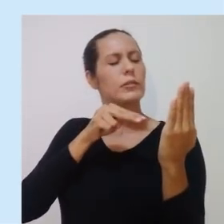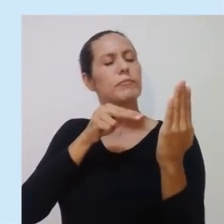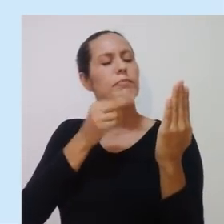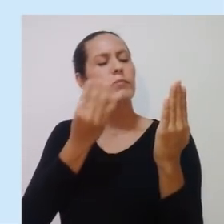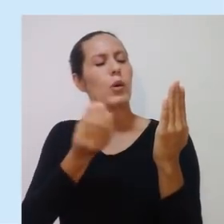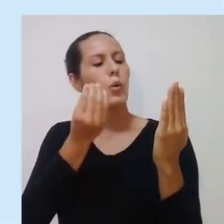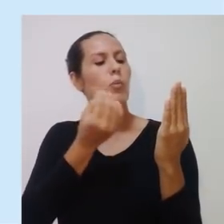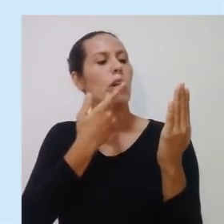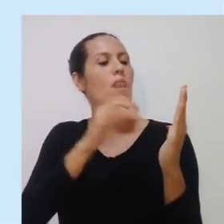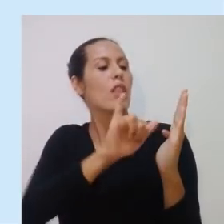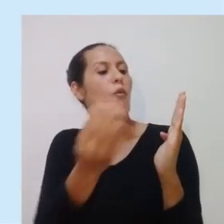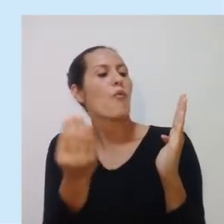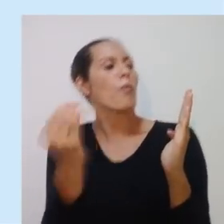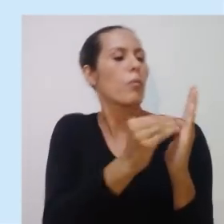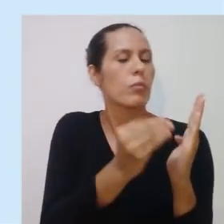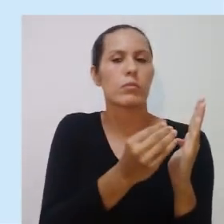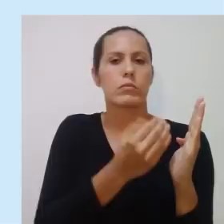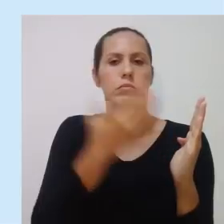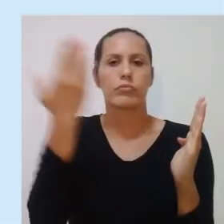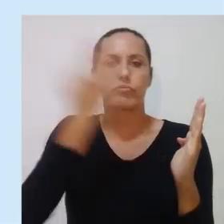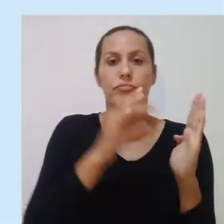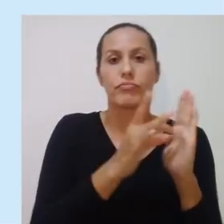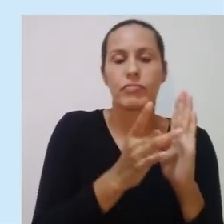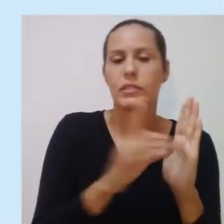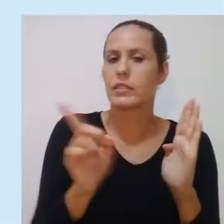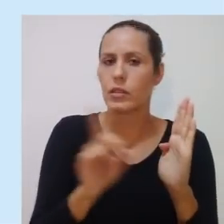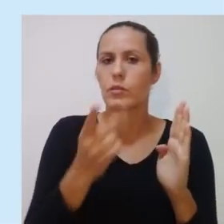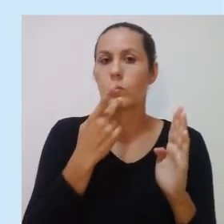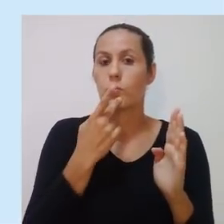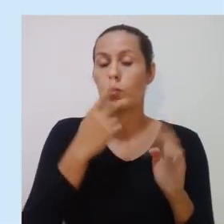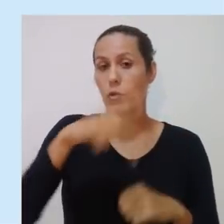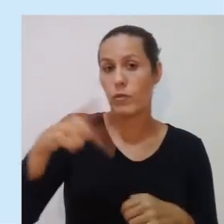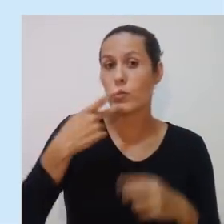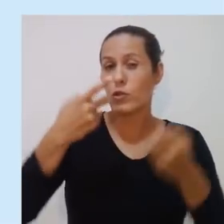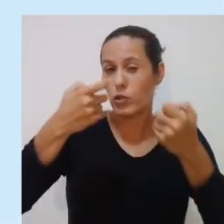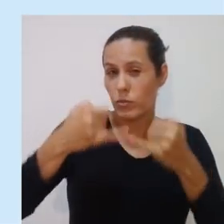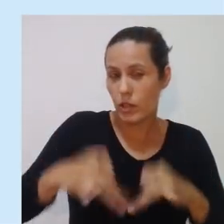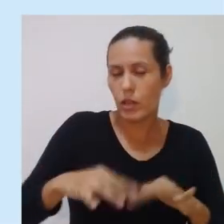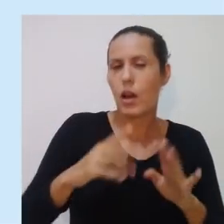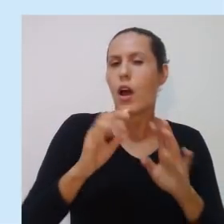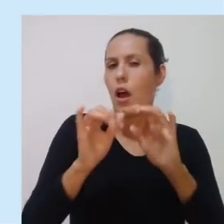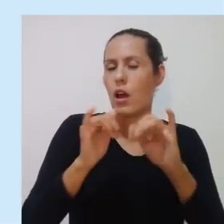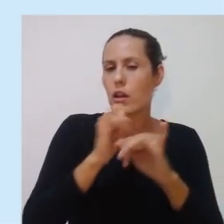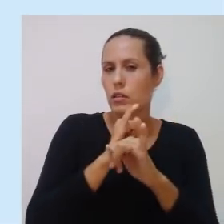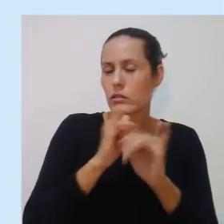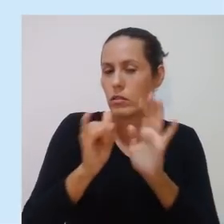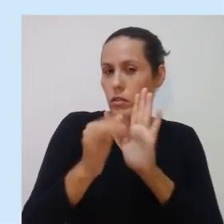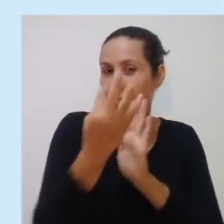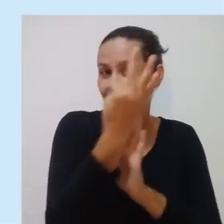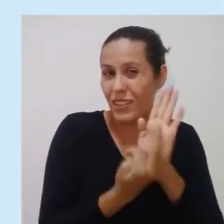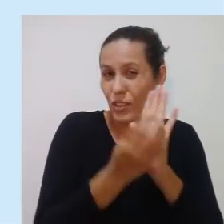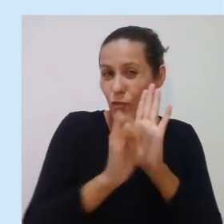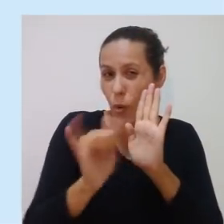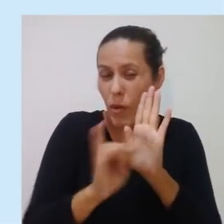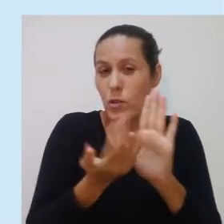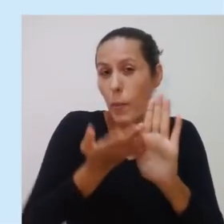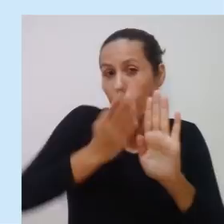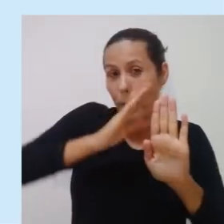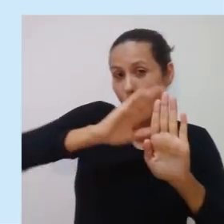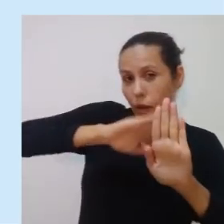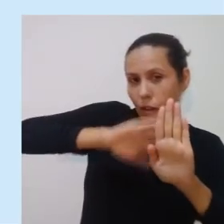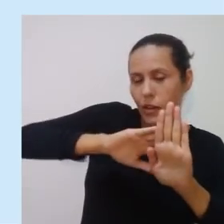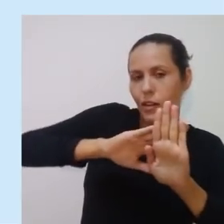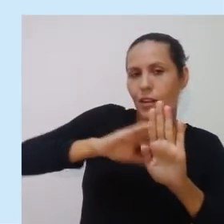nas entrelinhas. Quando o professor disser para você que a informação está nas entrelinhas, é porque